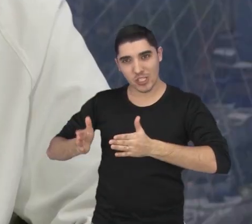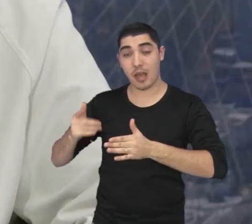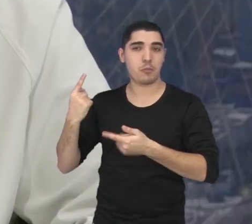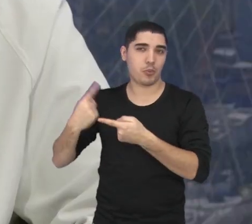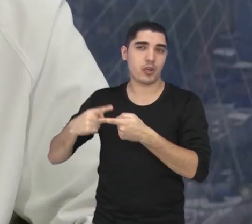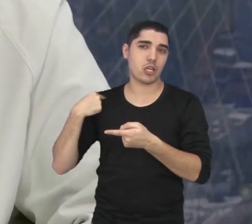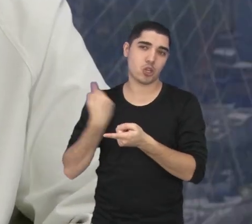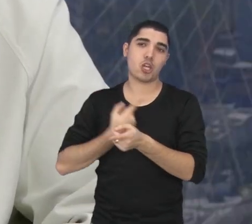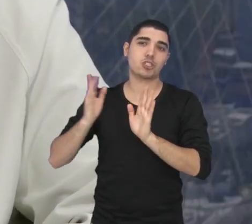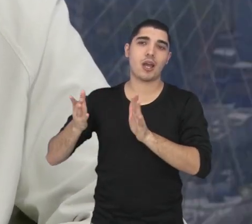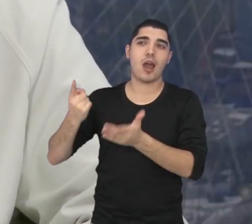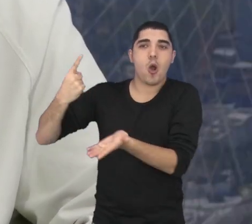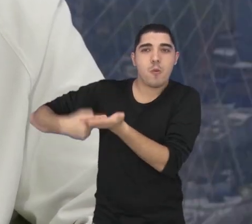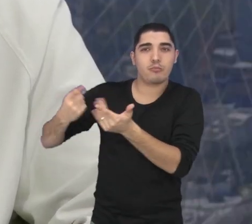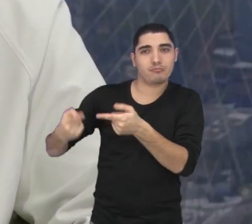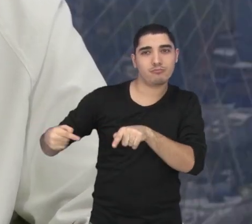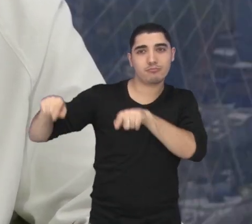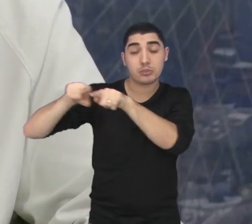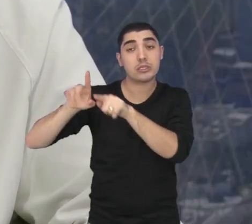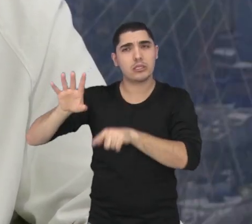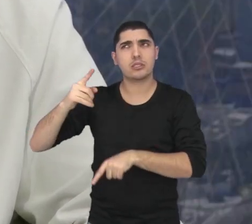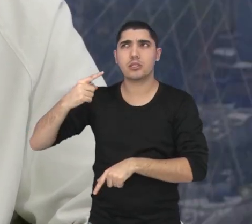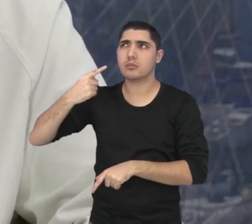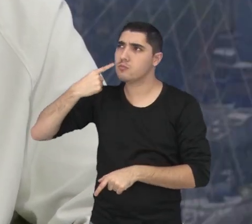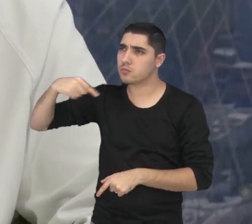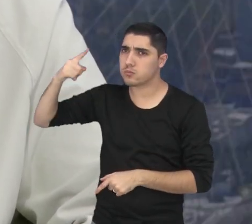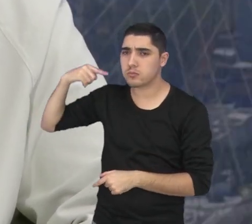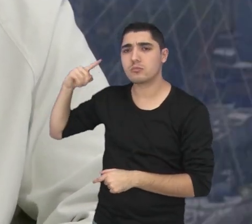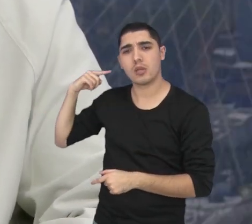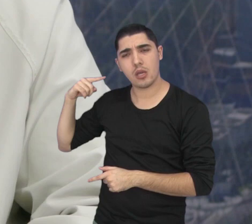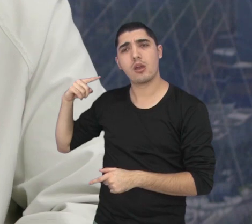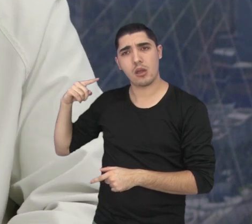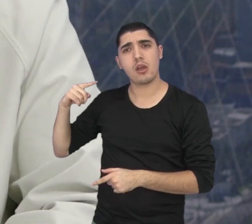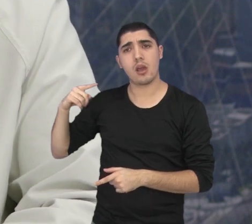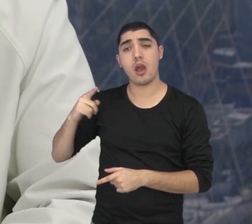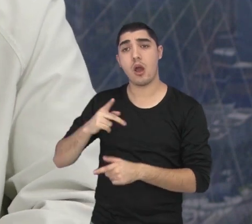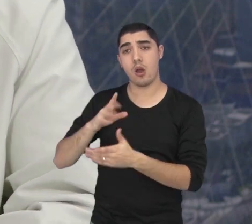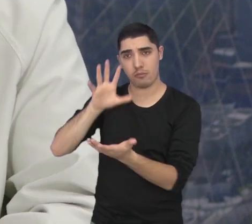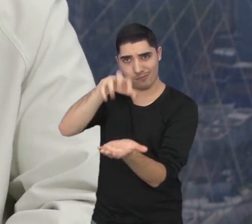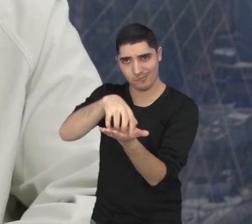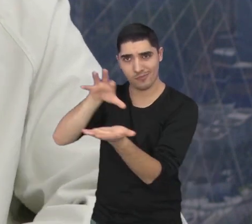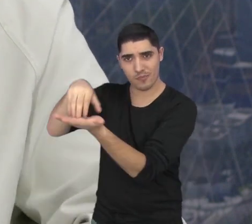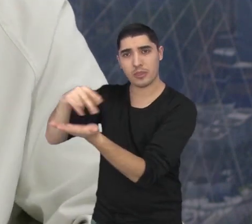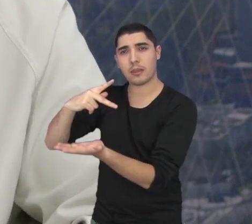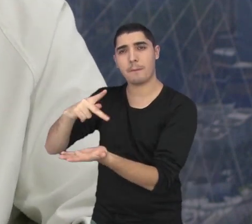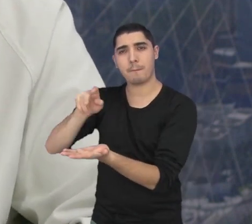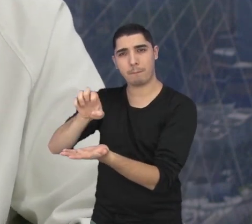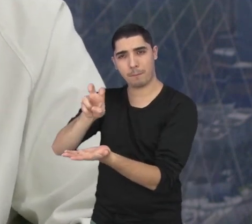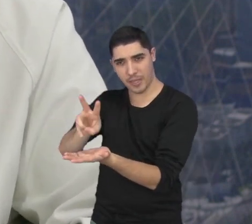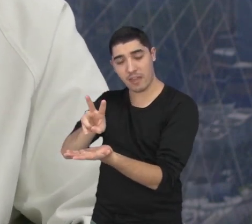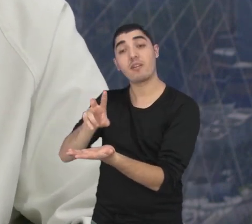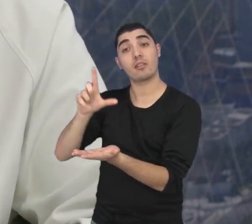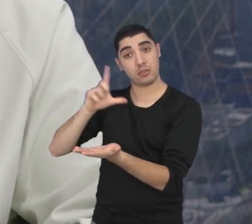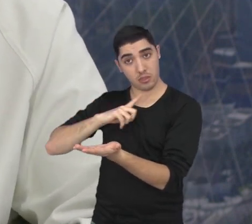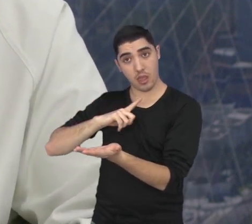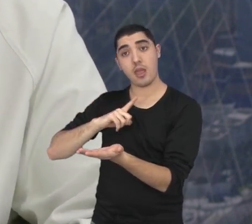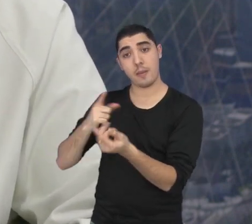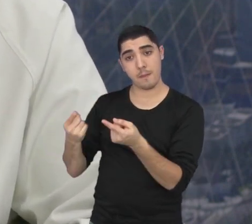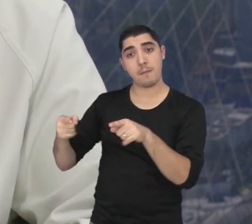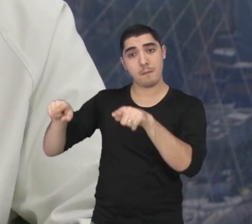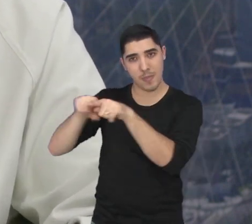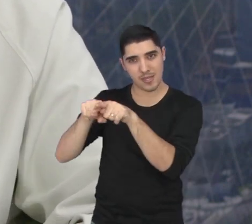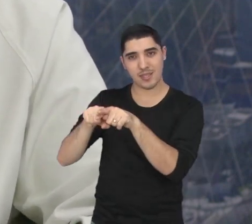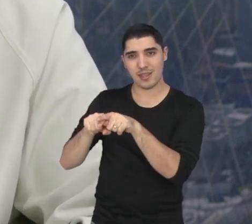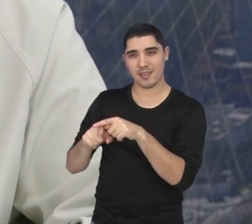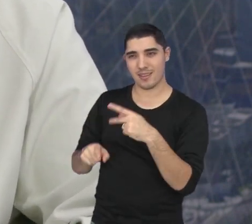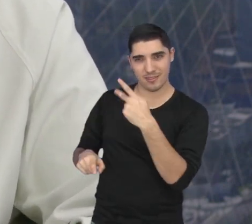tratados de parceria, inclusive recentemente os PEVs agora, né, tem uma parceria junto